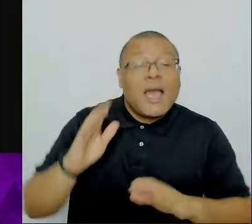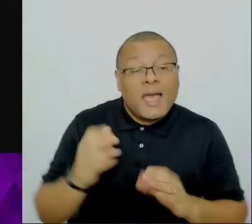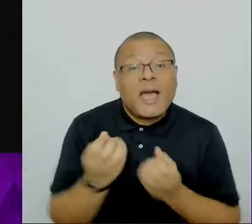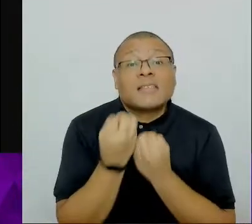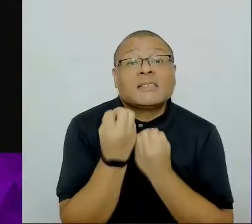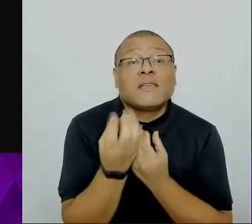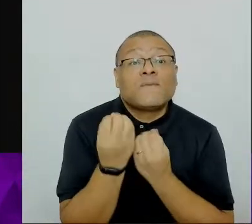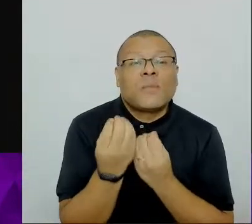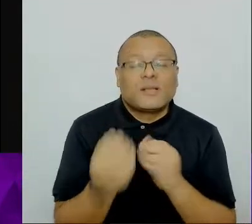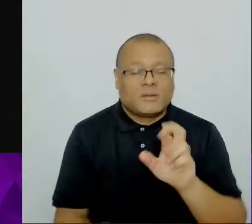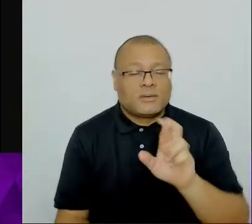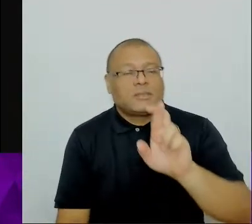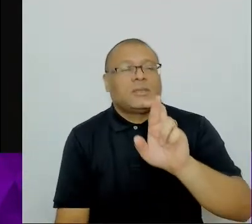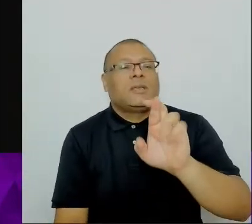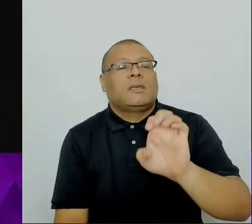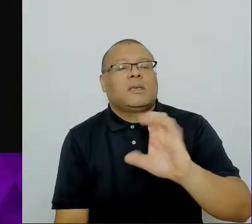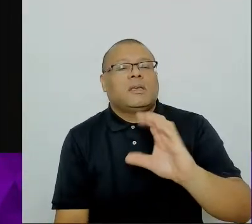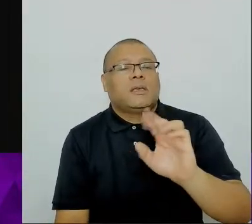Um recurso é basicamente